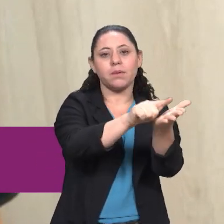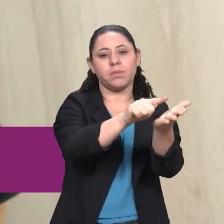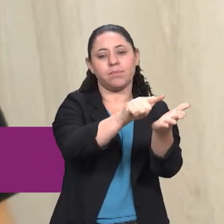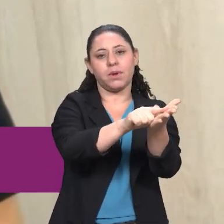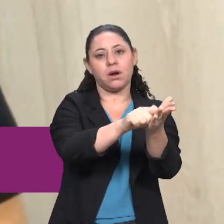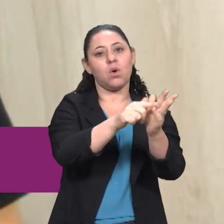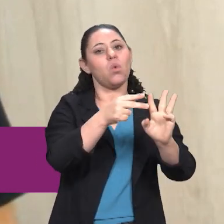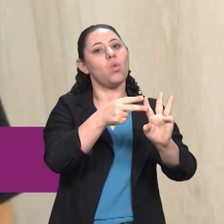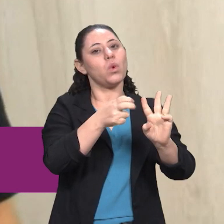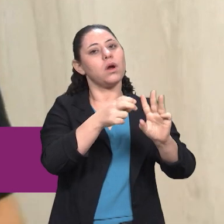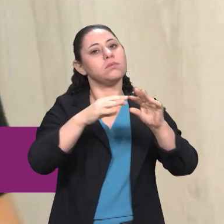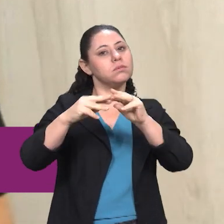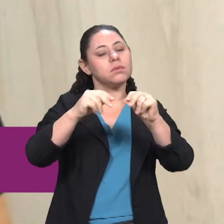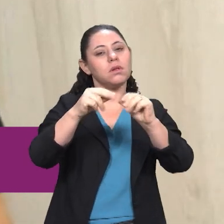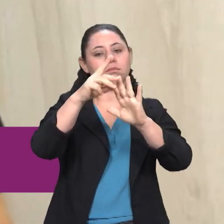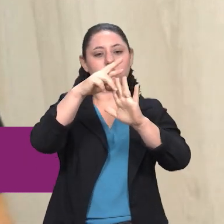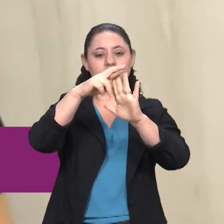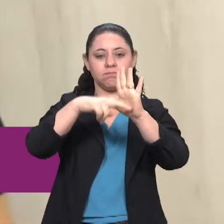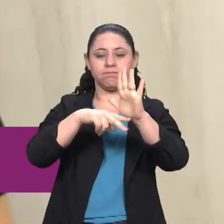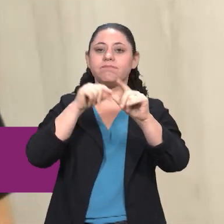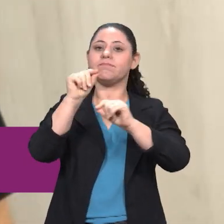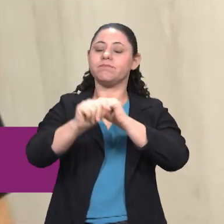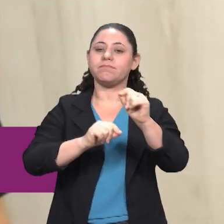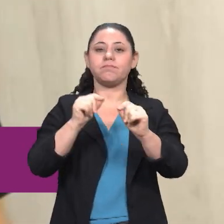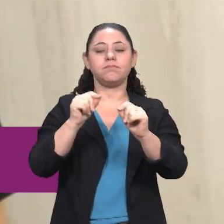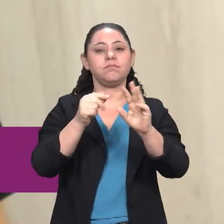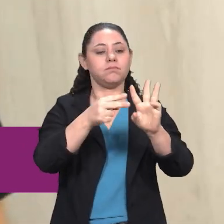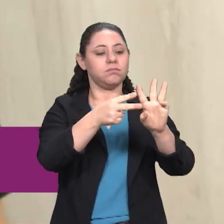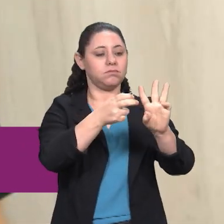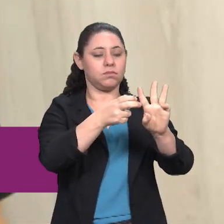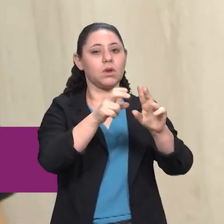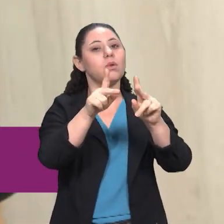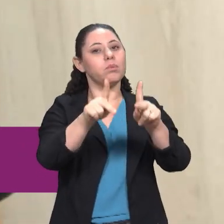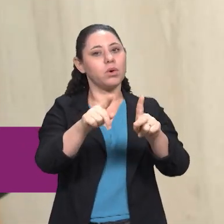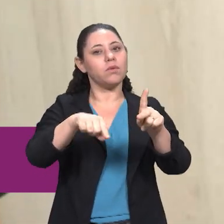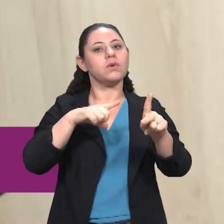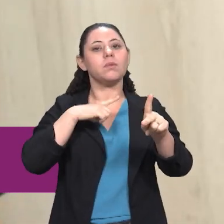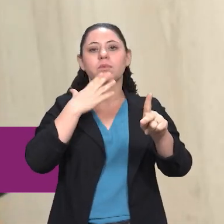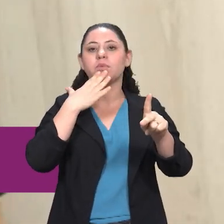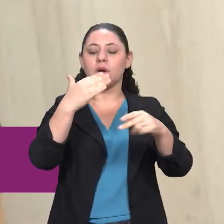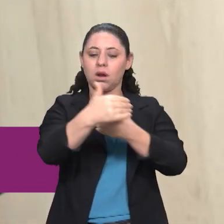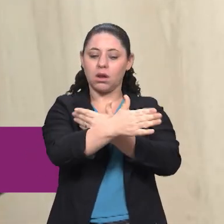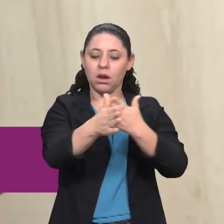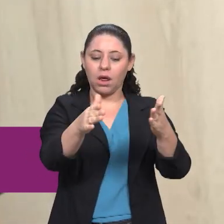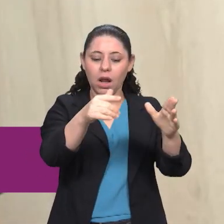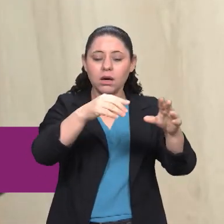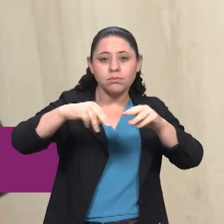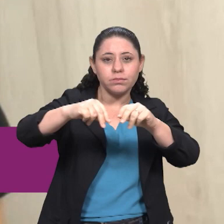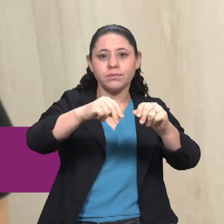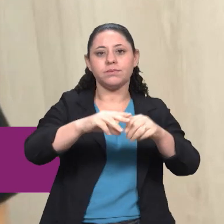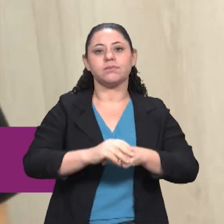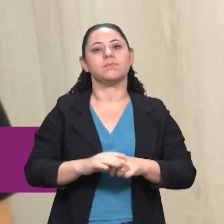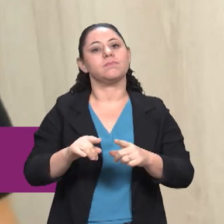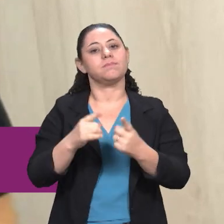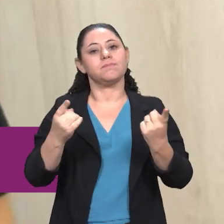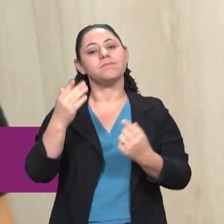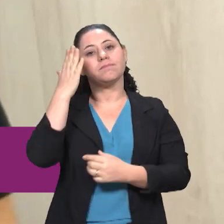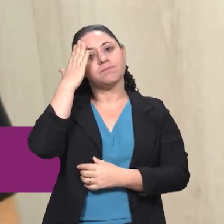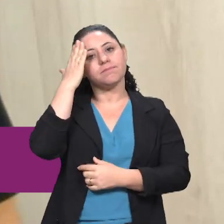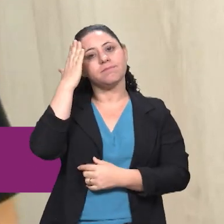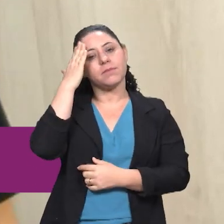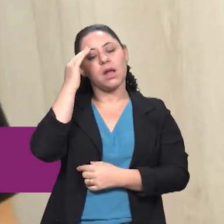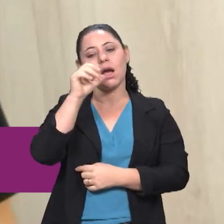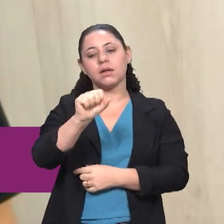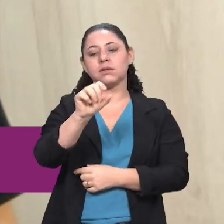indígenas, que trazia uma série de regras para que os índios reivindicassem as suas áreas. Porém, a gente sabe